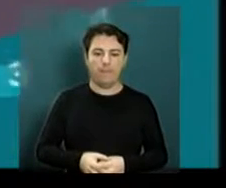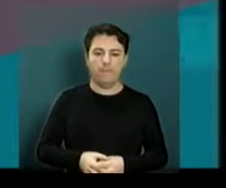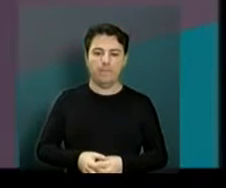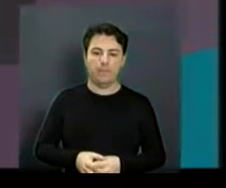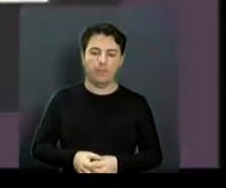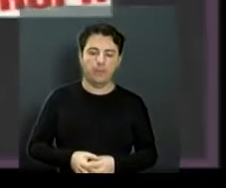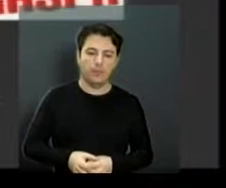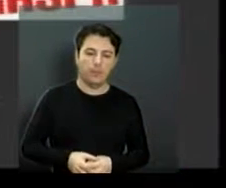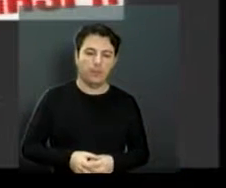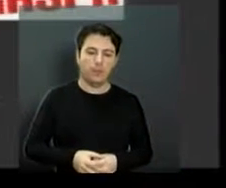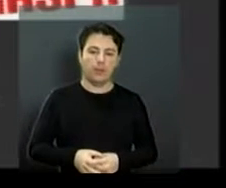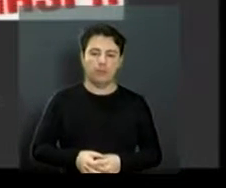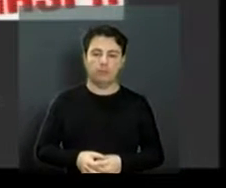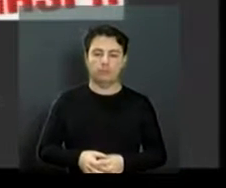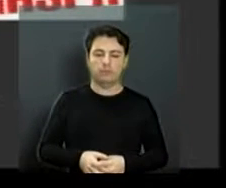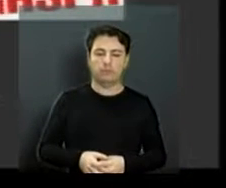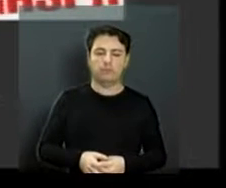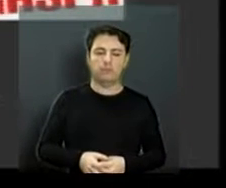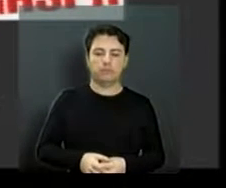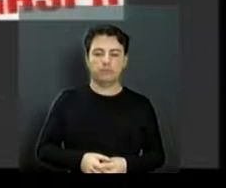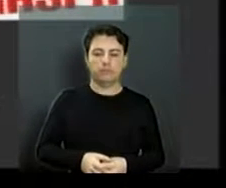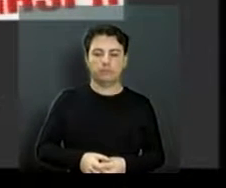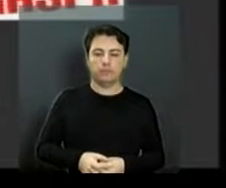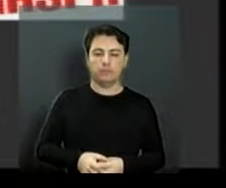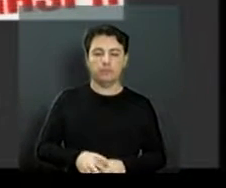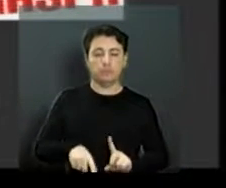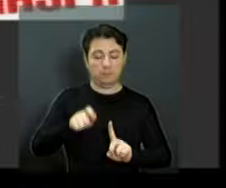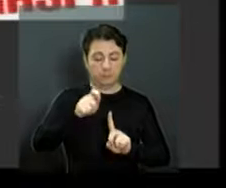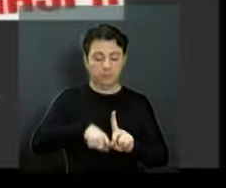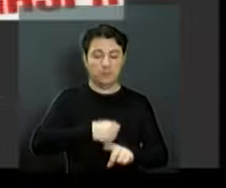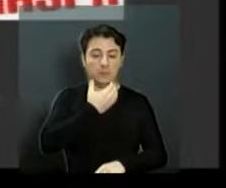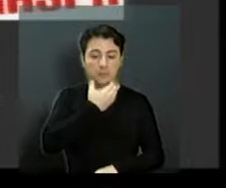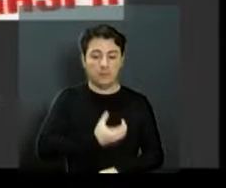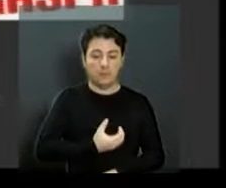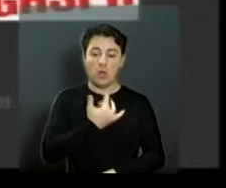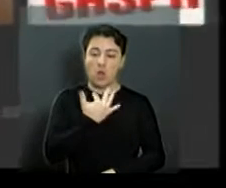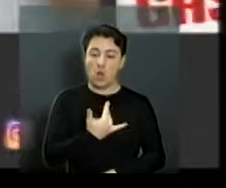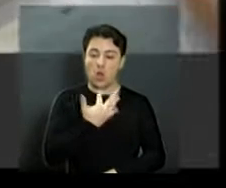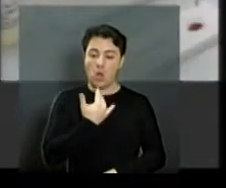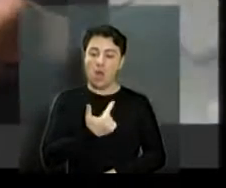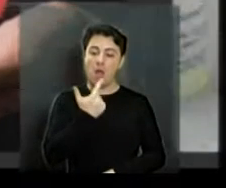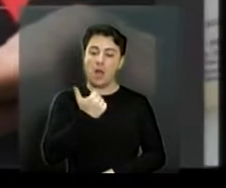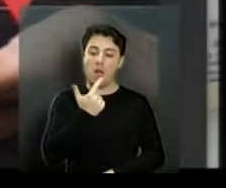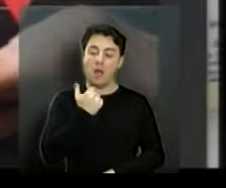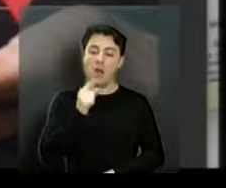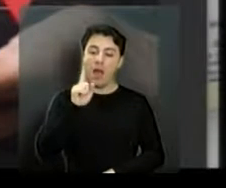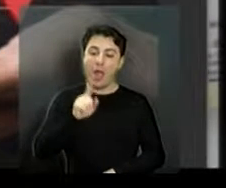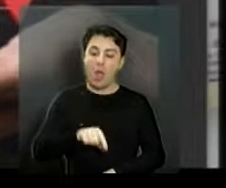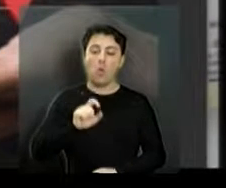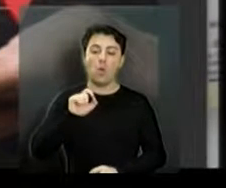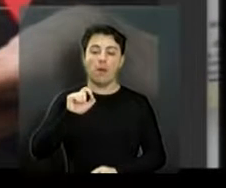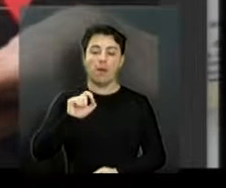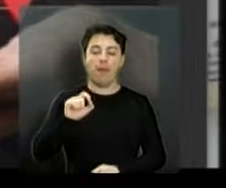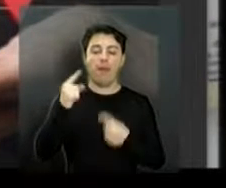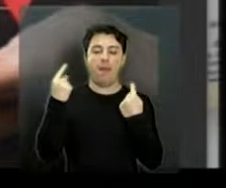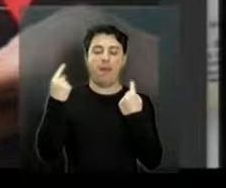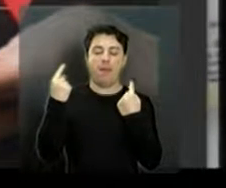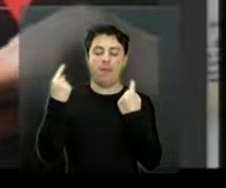dezembro vermelho, que já está aí. Dezembro vermelho é pelo Dia Mundial de Combate à AIDS e ao